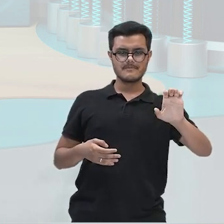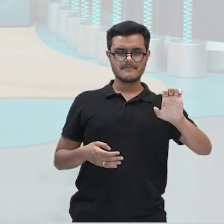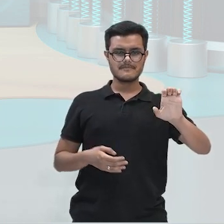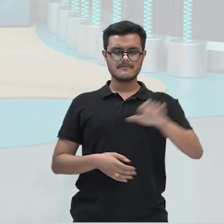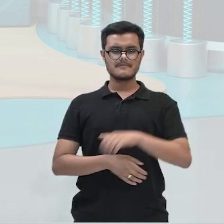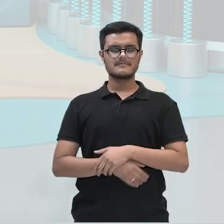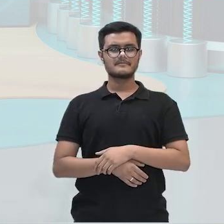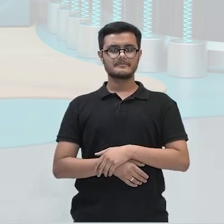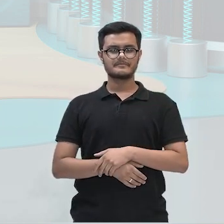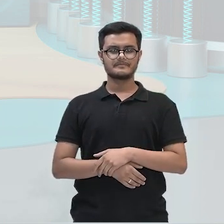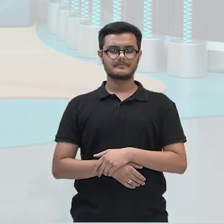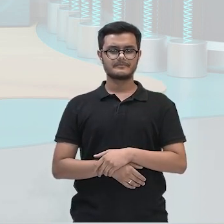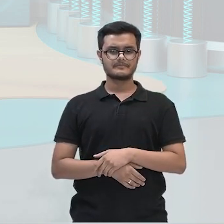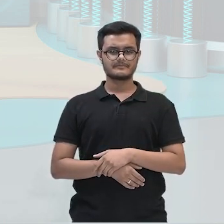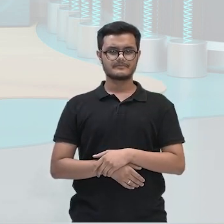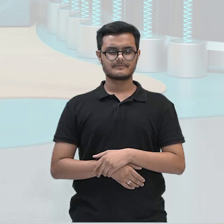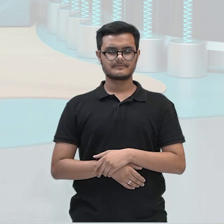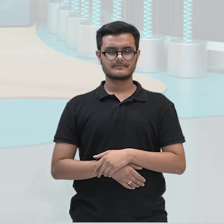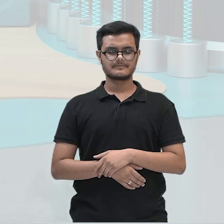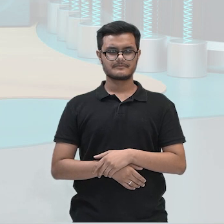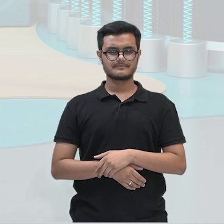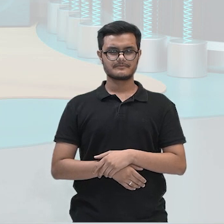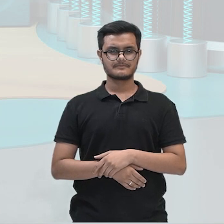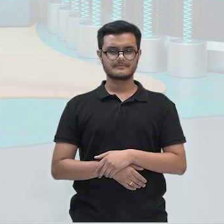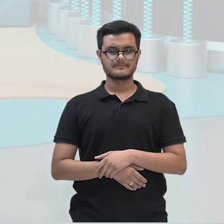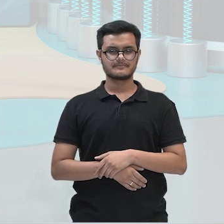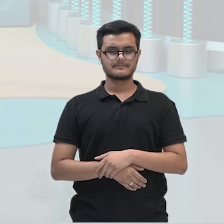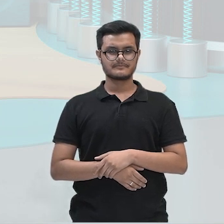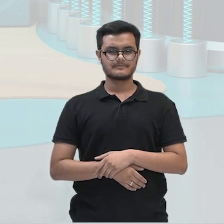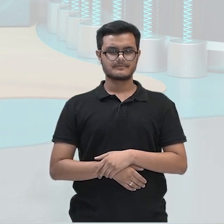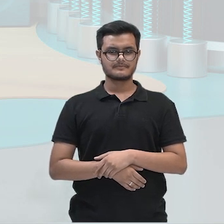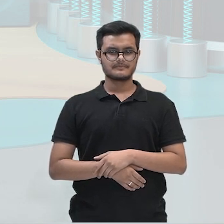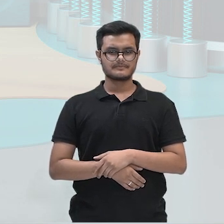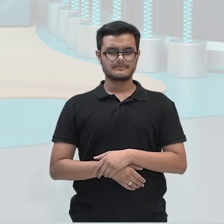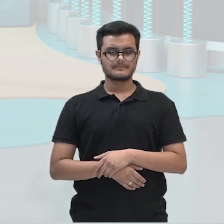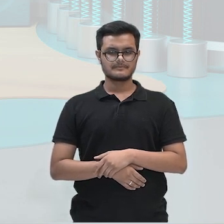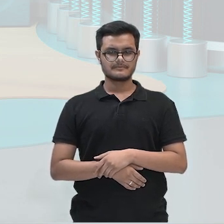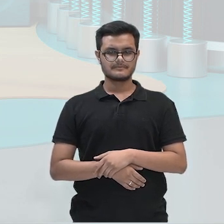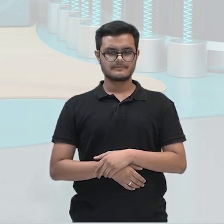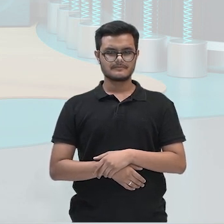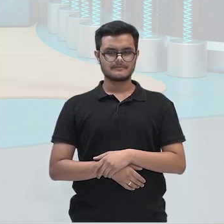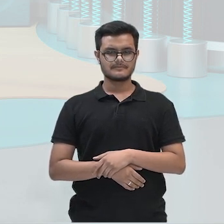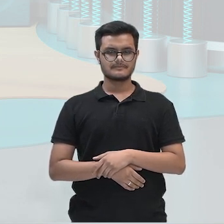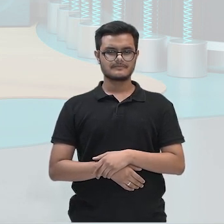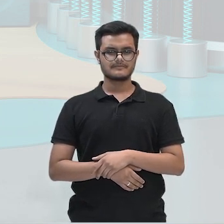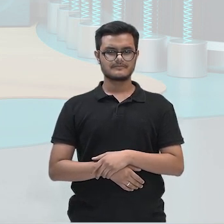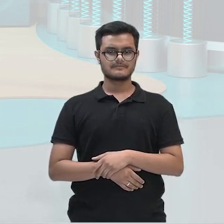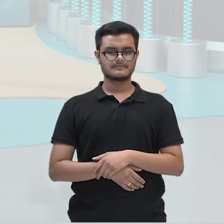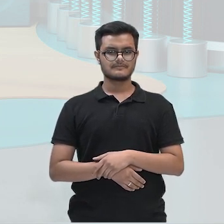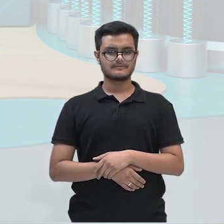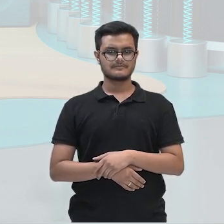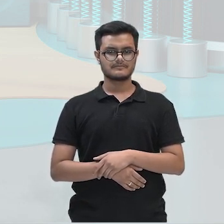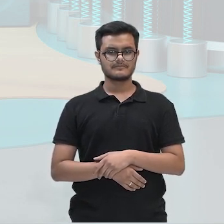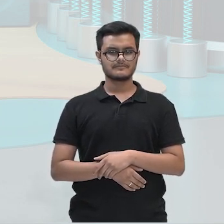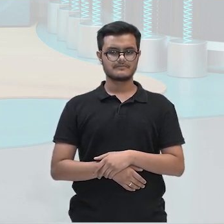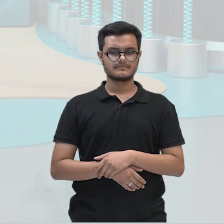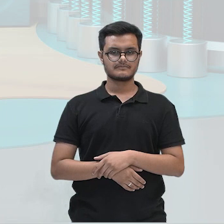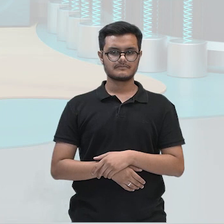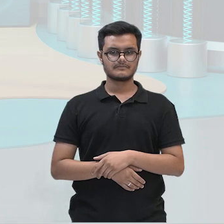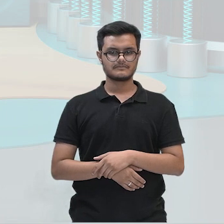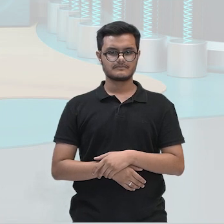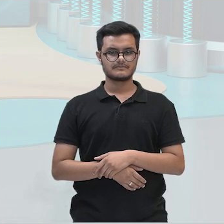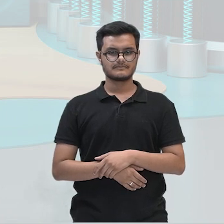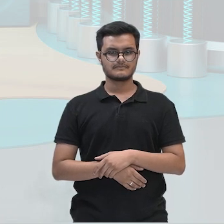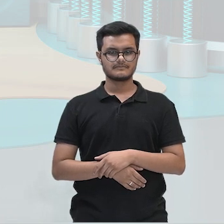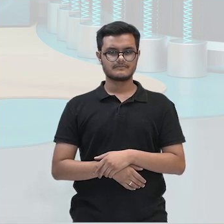que significa eram ou estavam. They were, you were, we were,